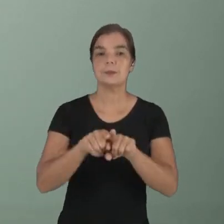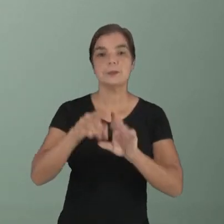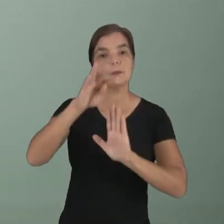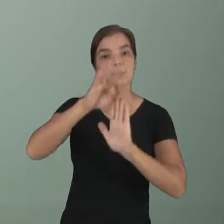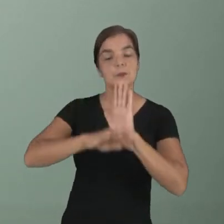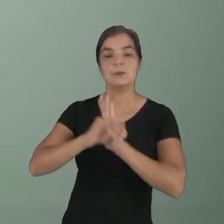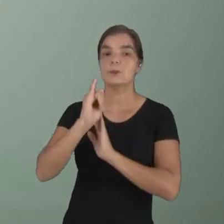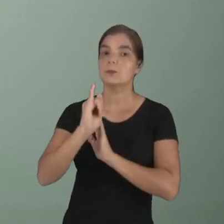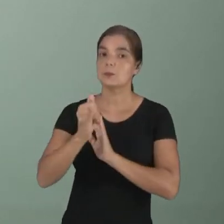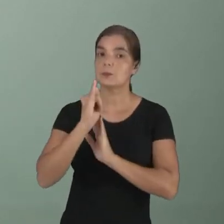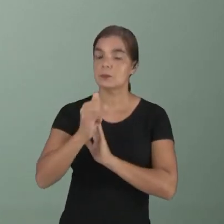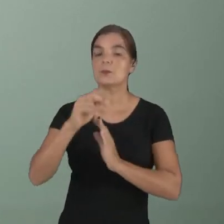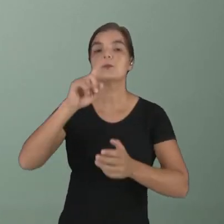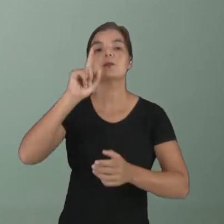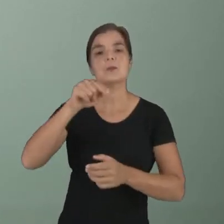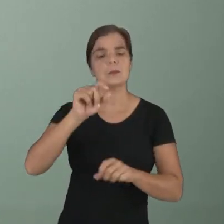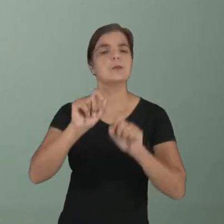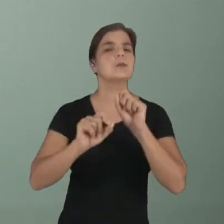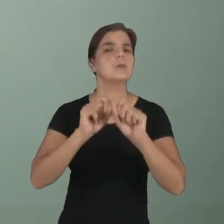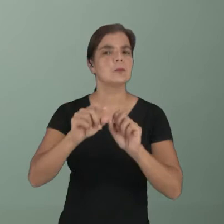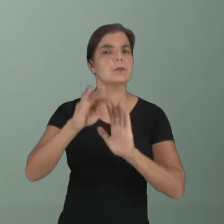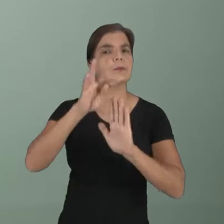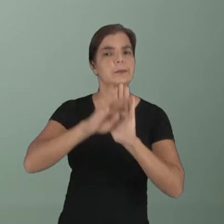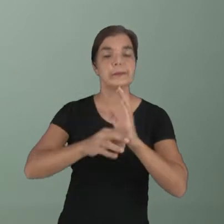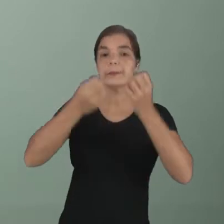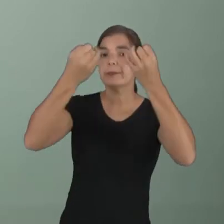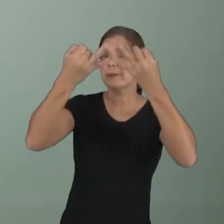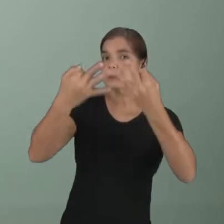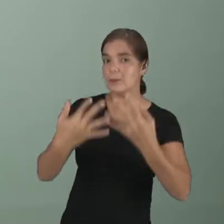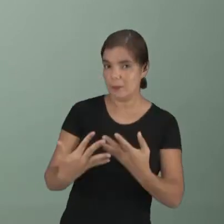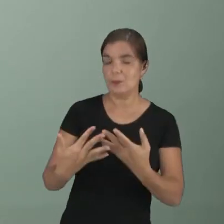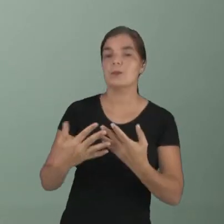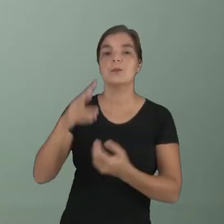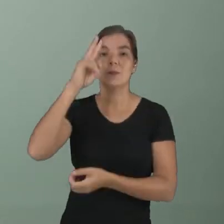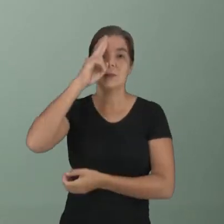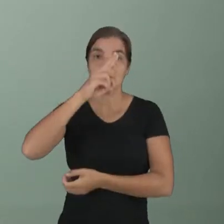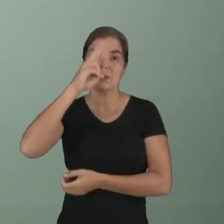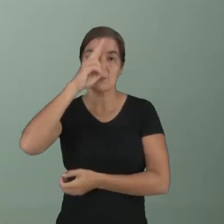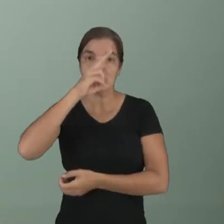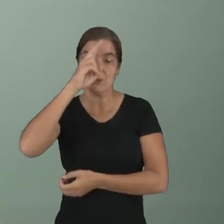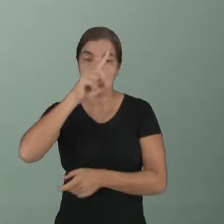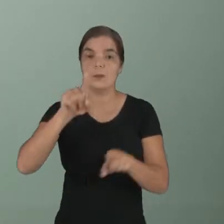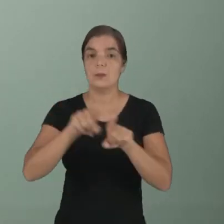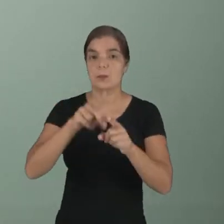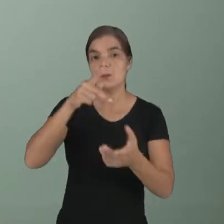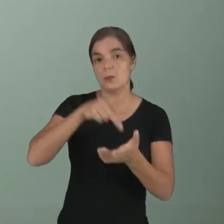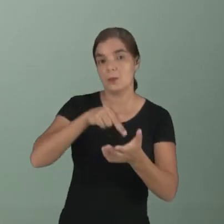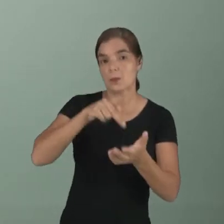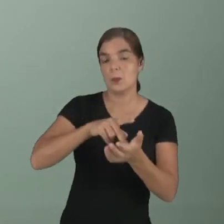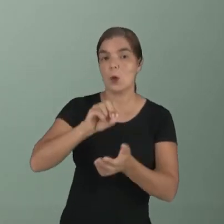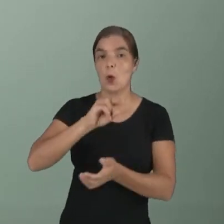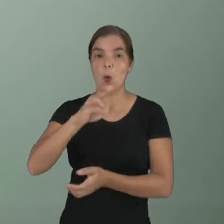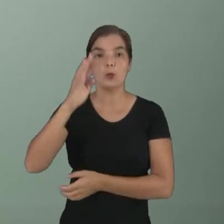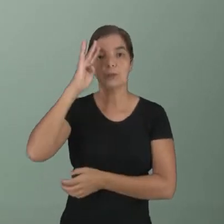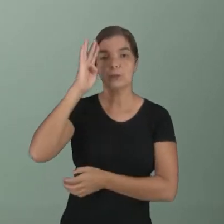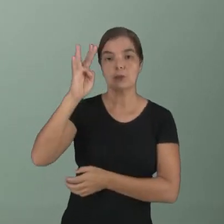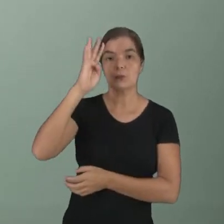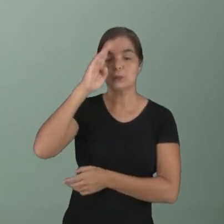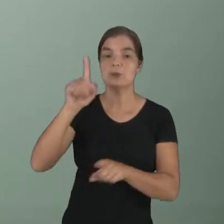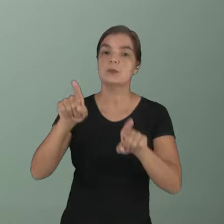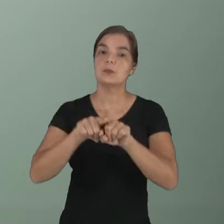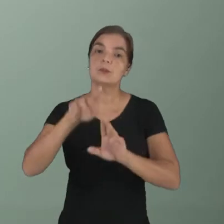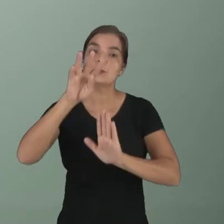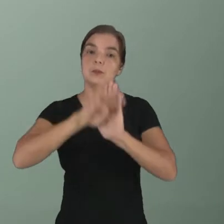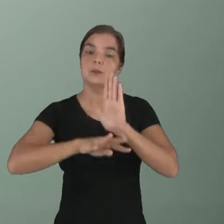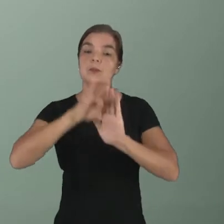texto narrativo é o texto que conta um fato, conta uma história, seja real ou fictícia. E o